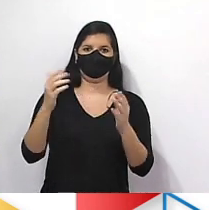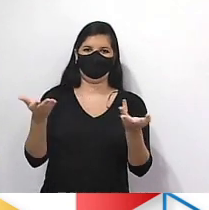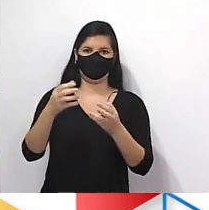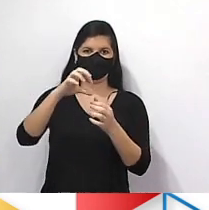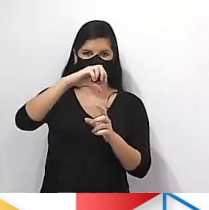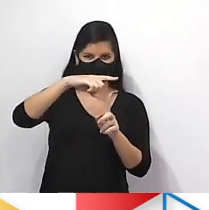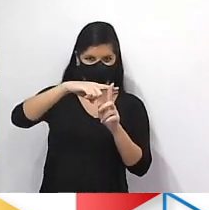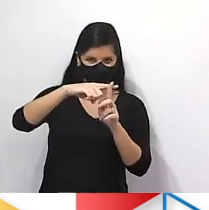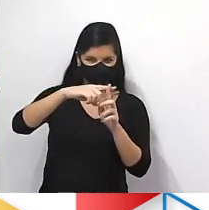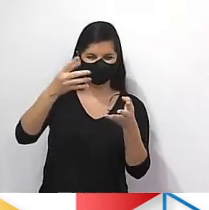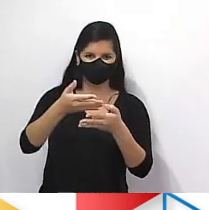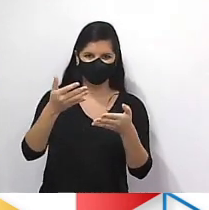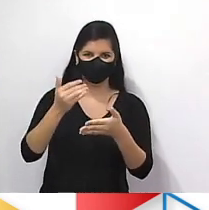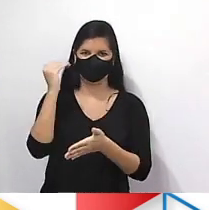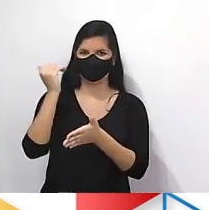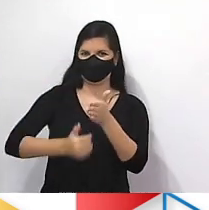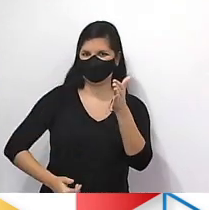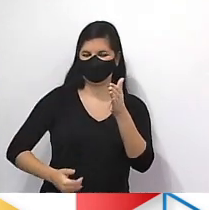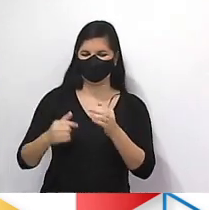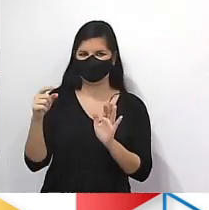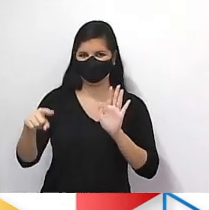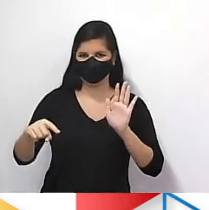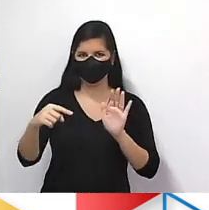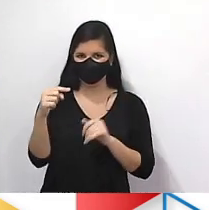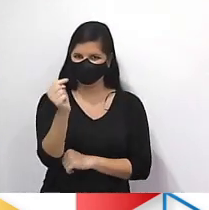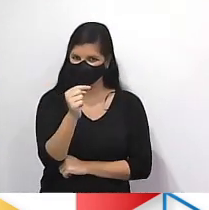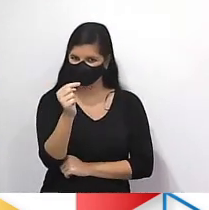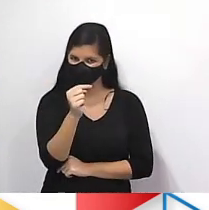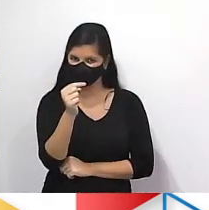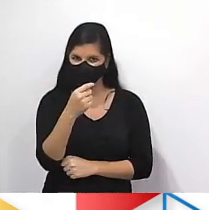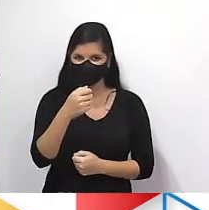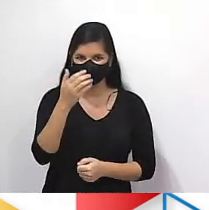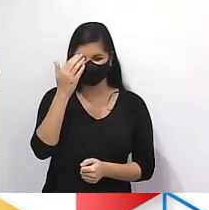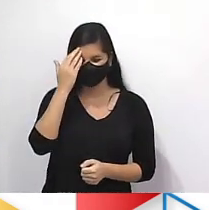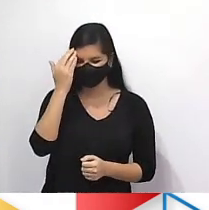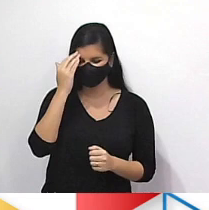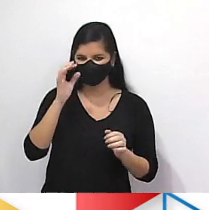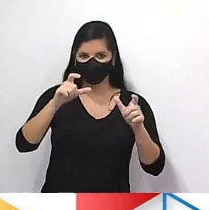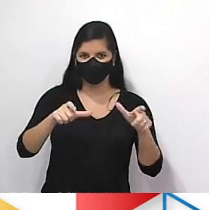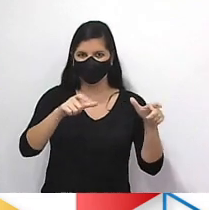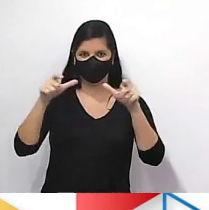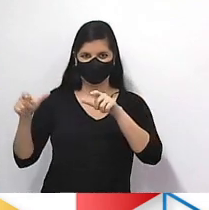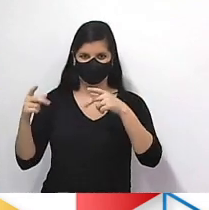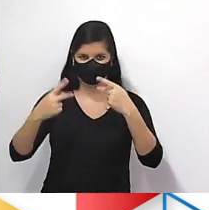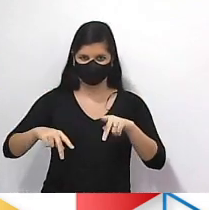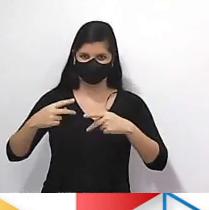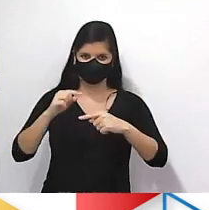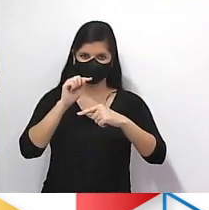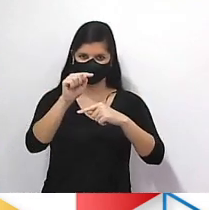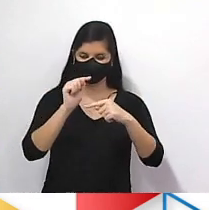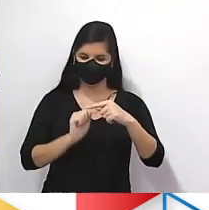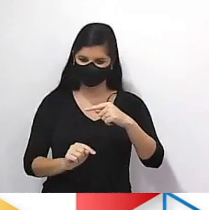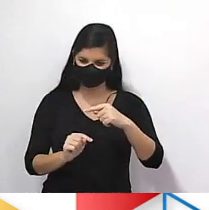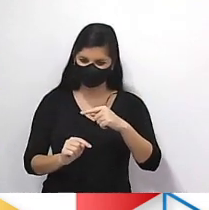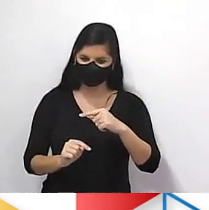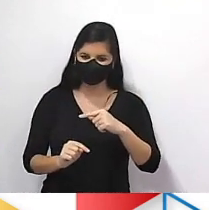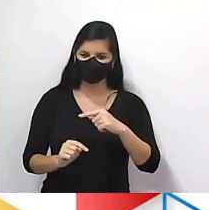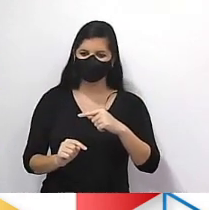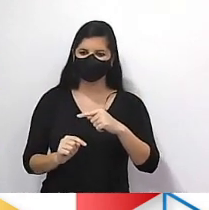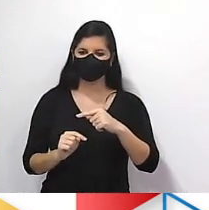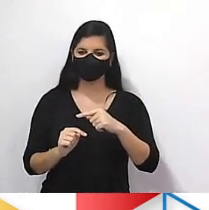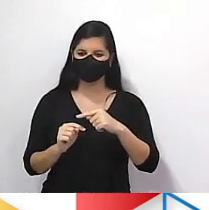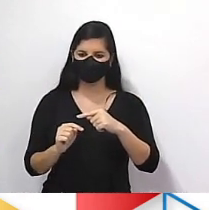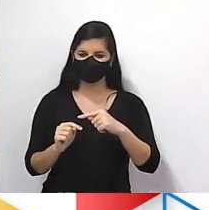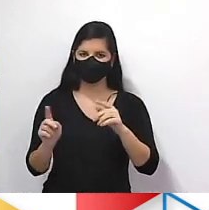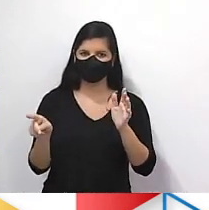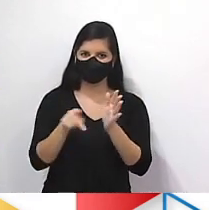vamos subtrair. Você precisa entender todas as posições da fração. Então, se a fração está